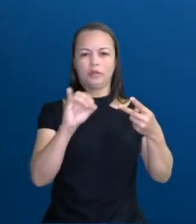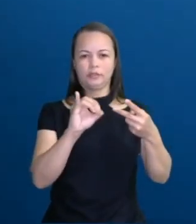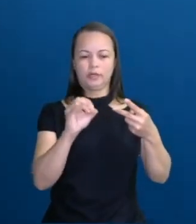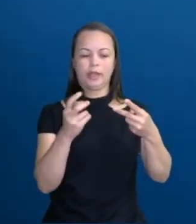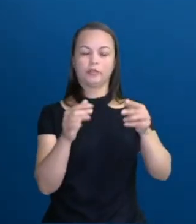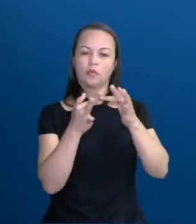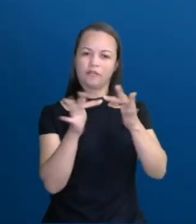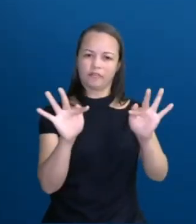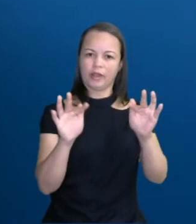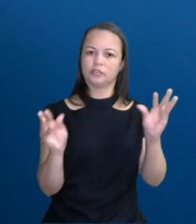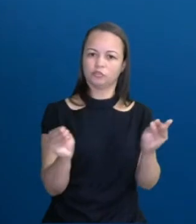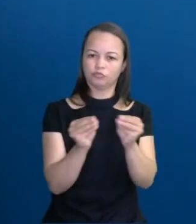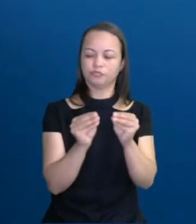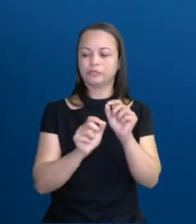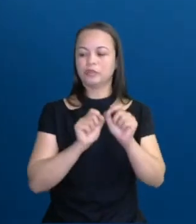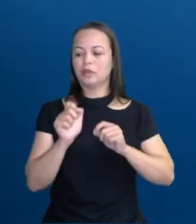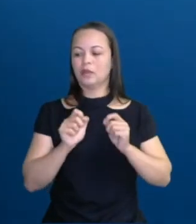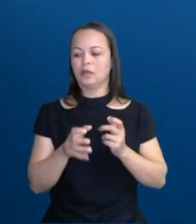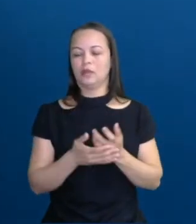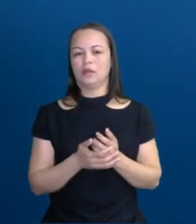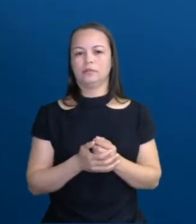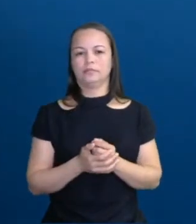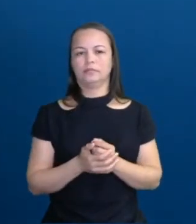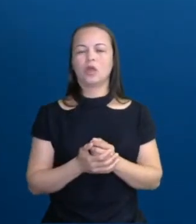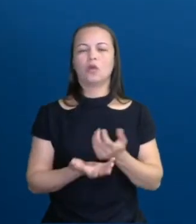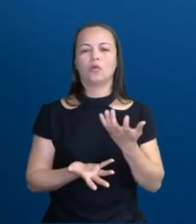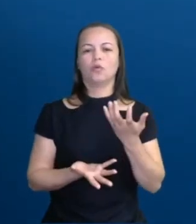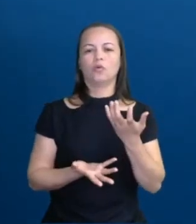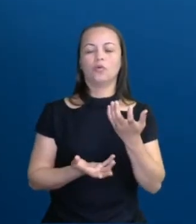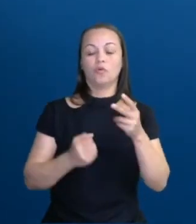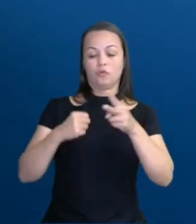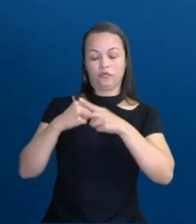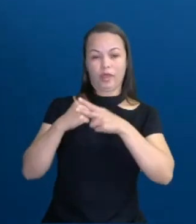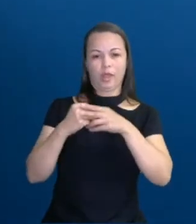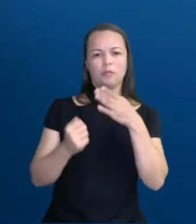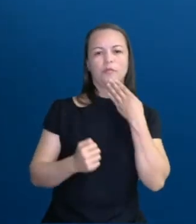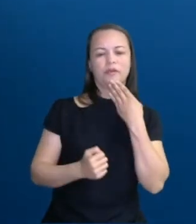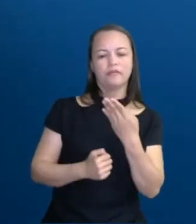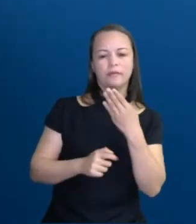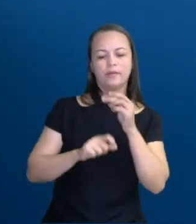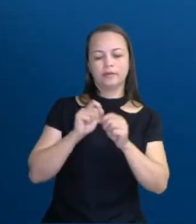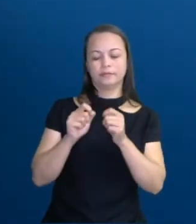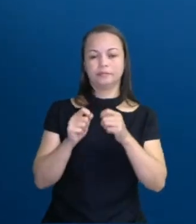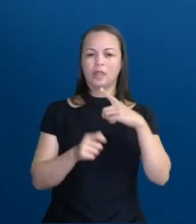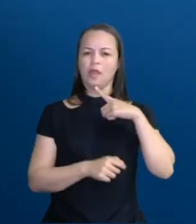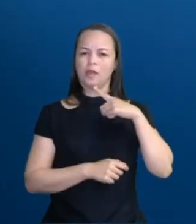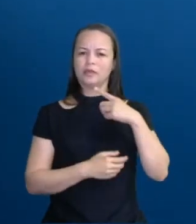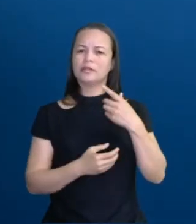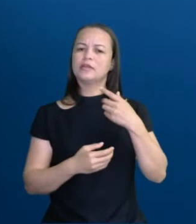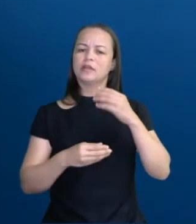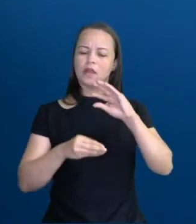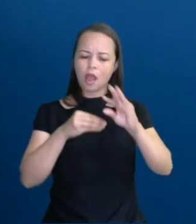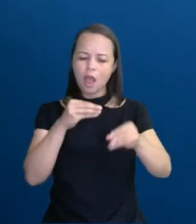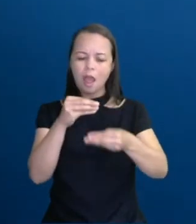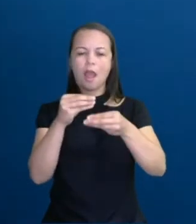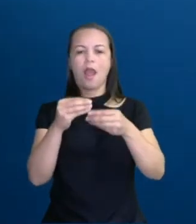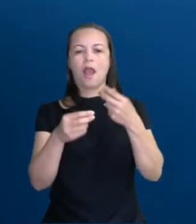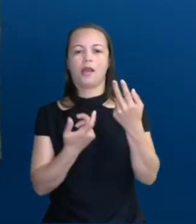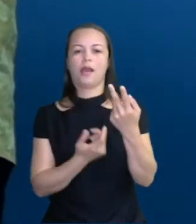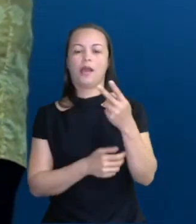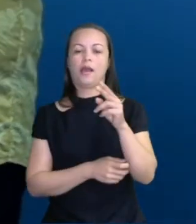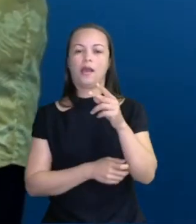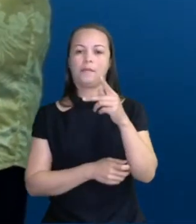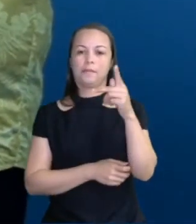por conta disso o verbo transitivo o verbo preferir Ele sempre vai receber a